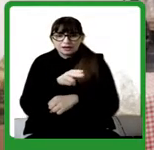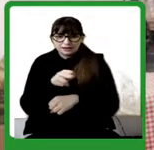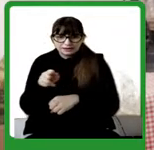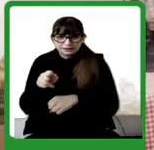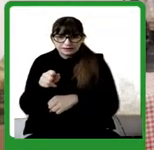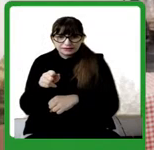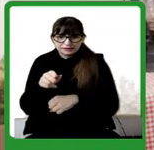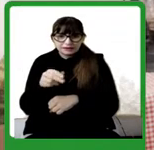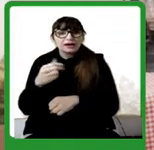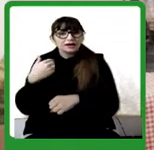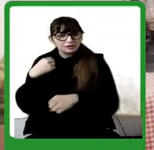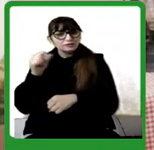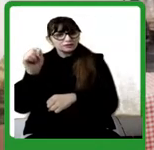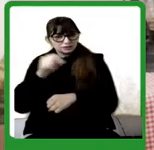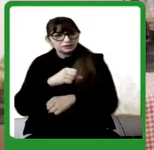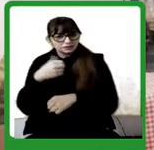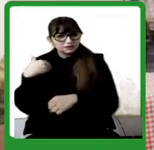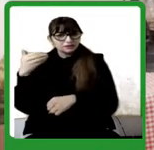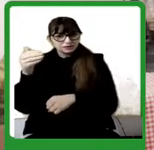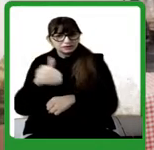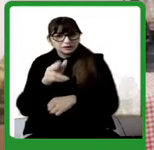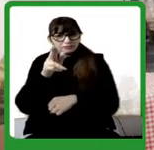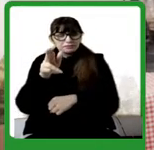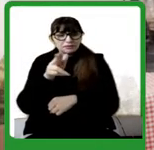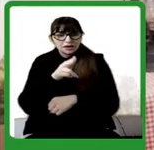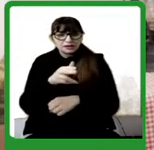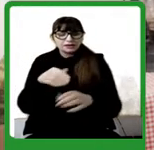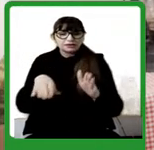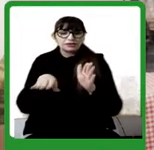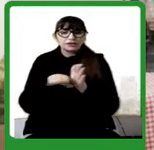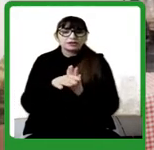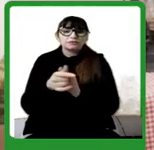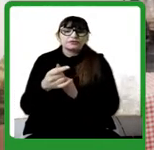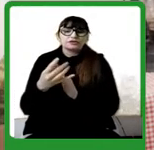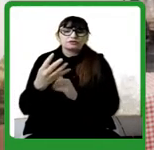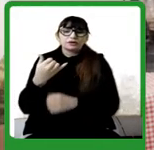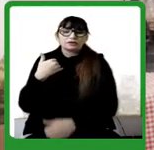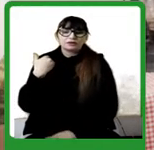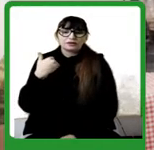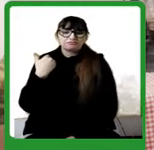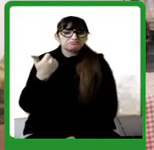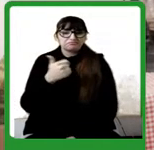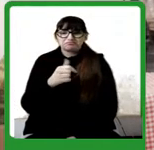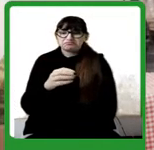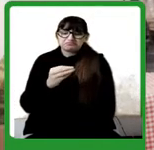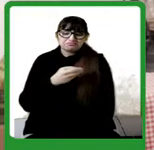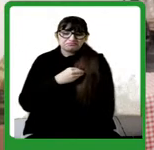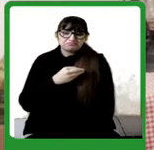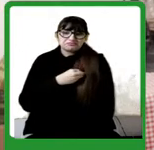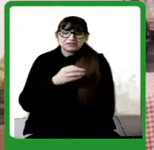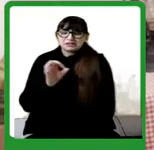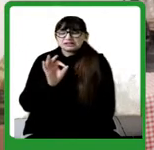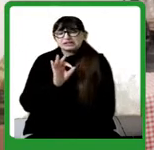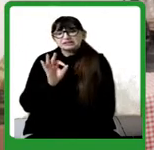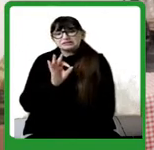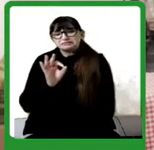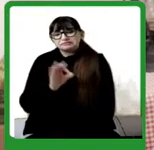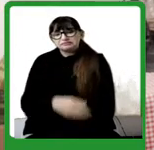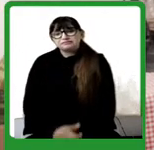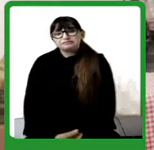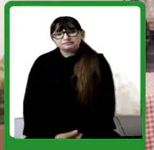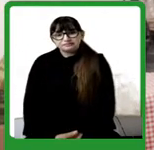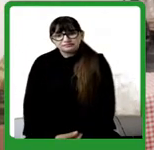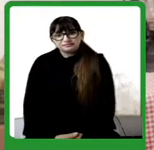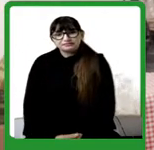cara? Sério? Eu cheguei nos meus 24 anos e não tinha um pecado, cara. E aí? Não entendi a risada,